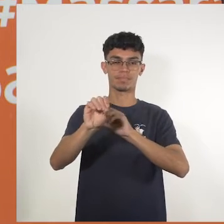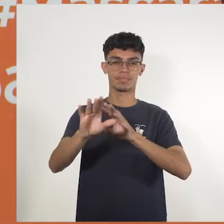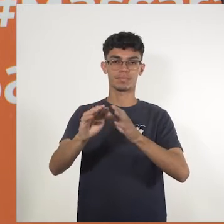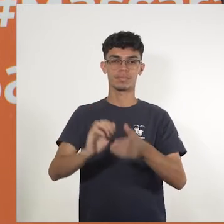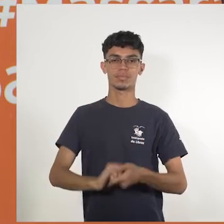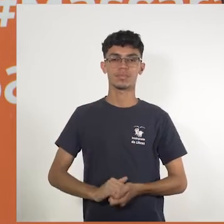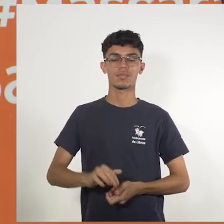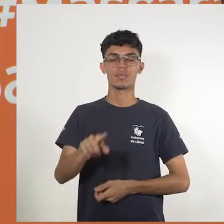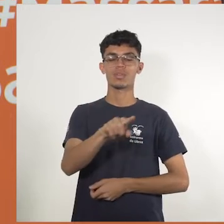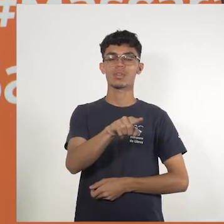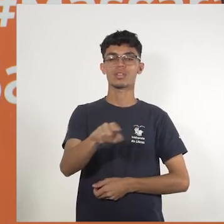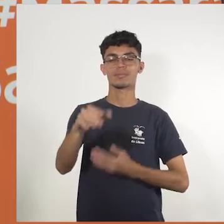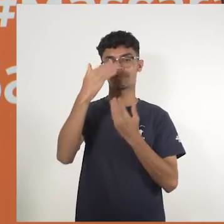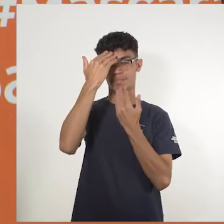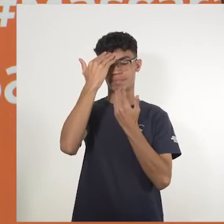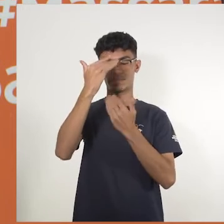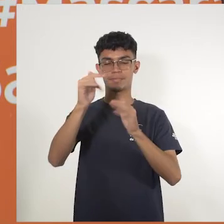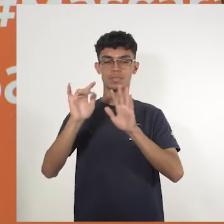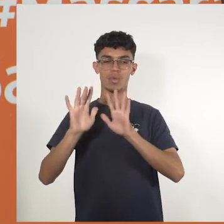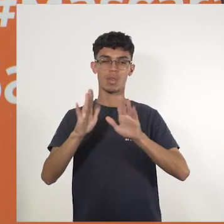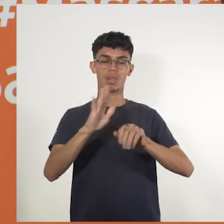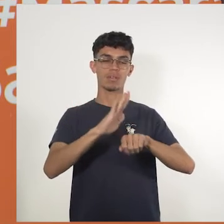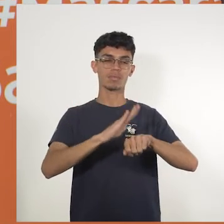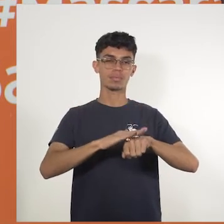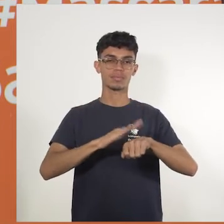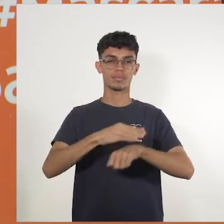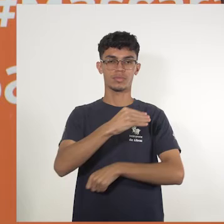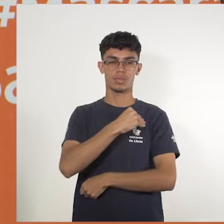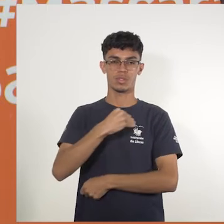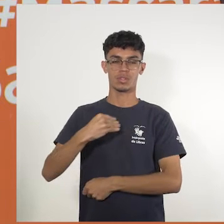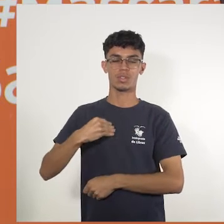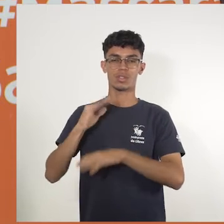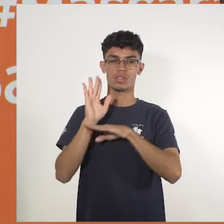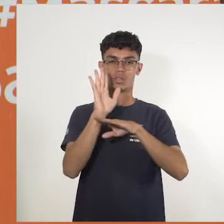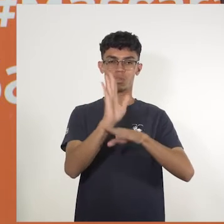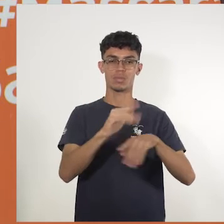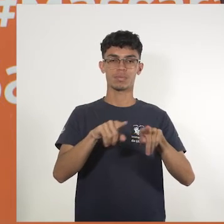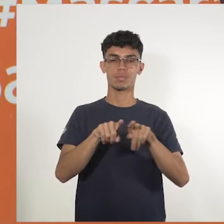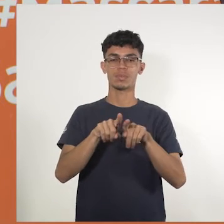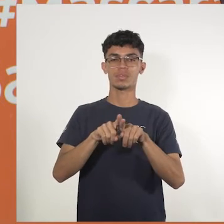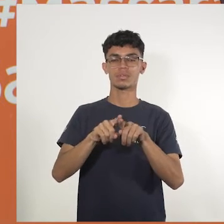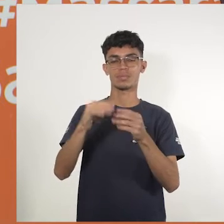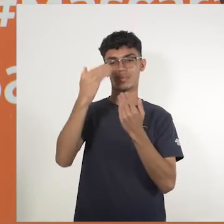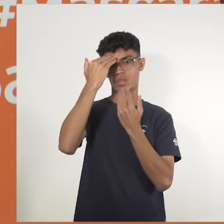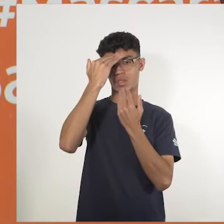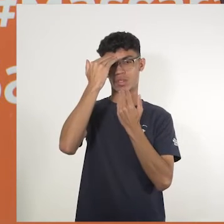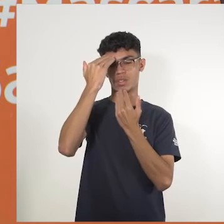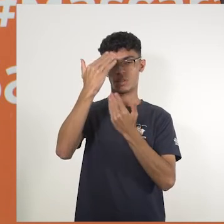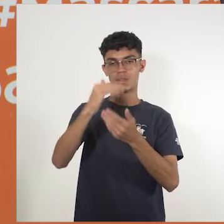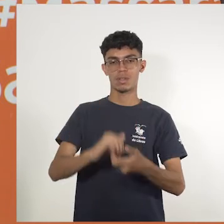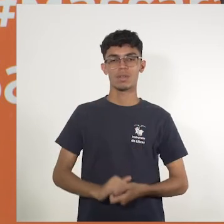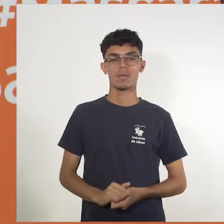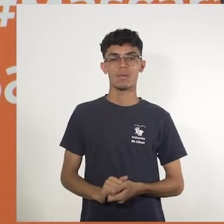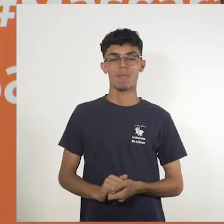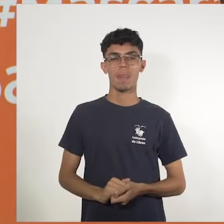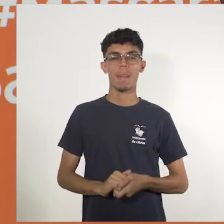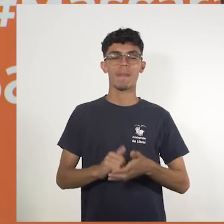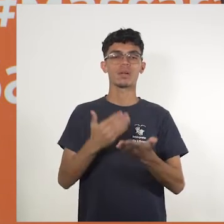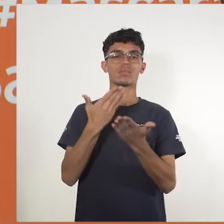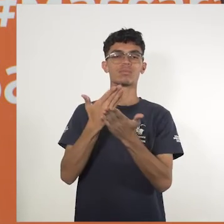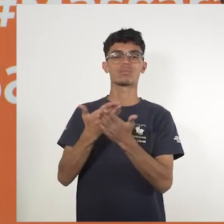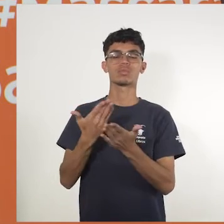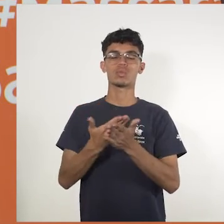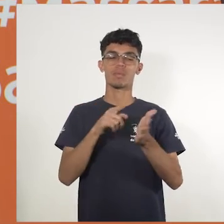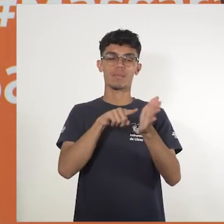indo fazer o teste, que ajudou bastante. Outra questão só para destacar, secretário Edson Aparecido, é que esse estudo do